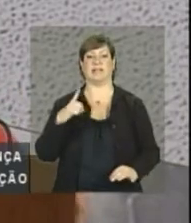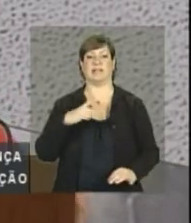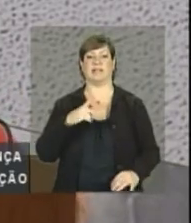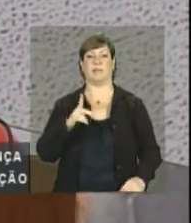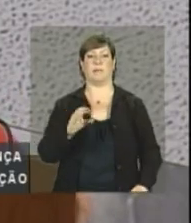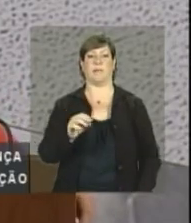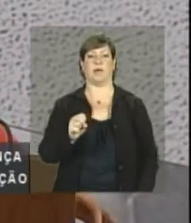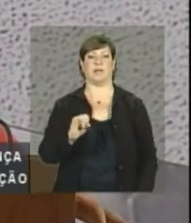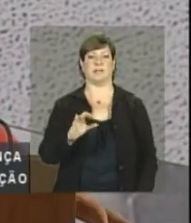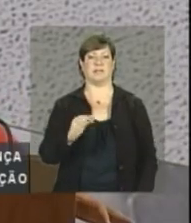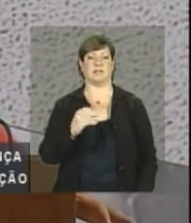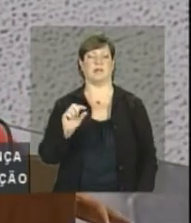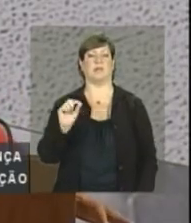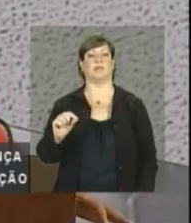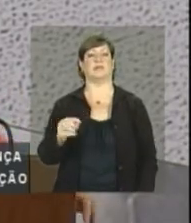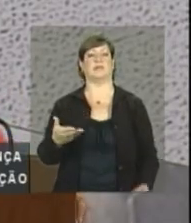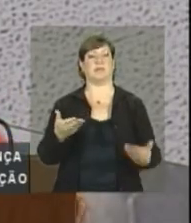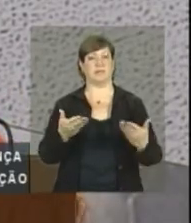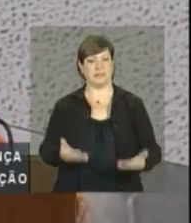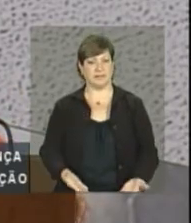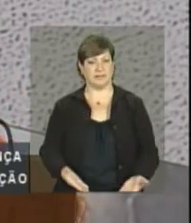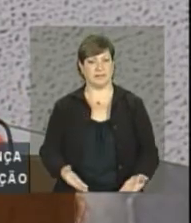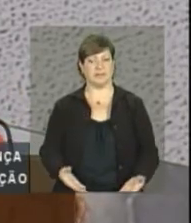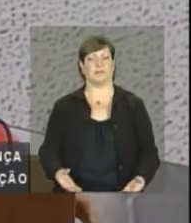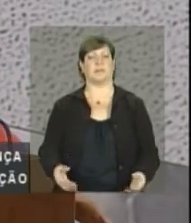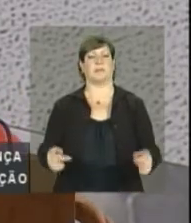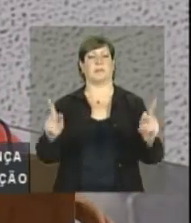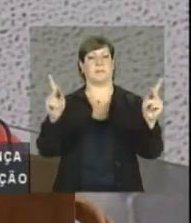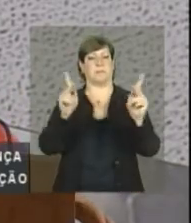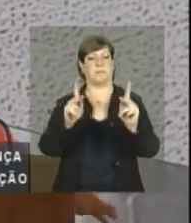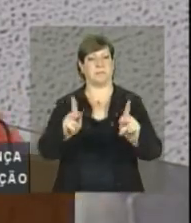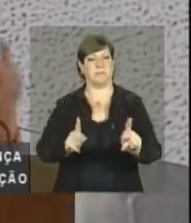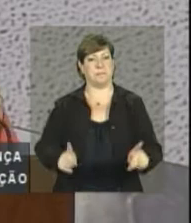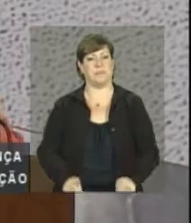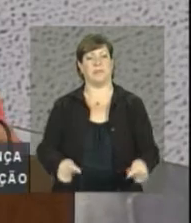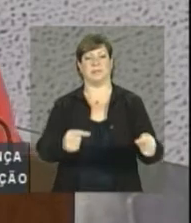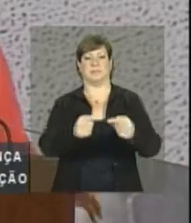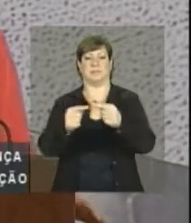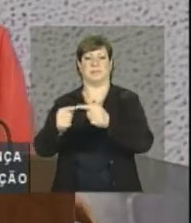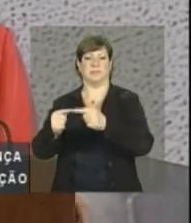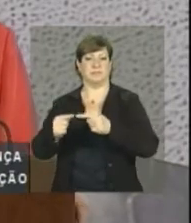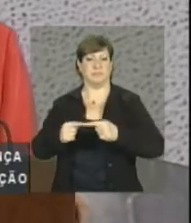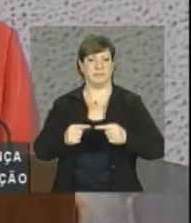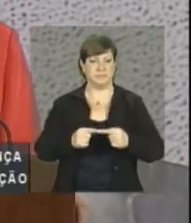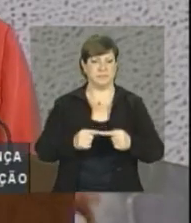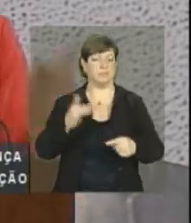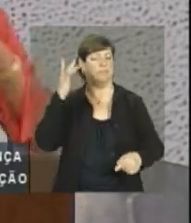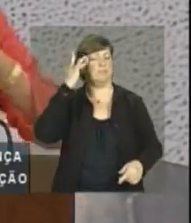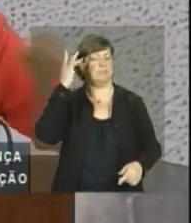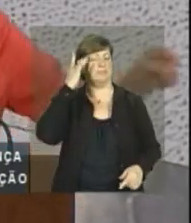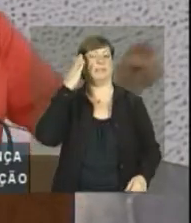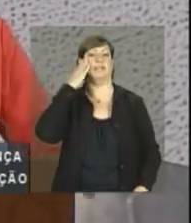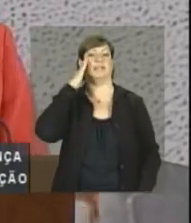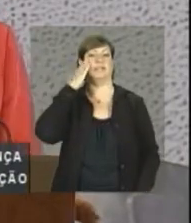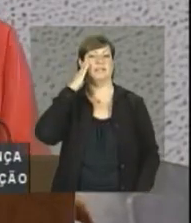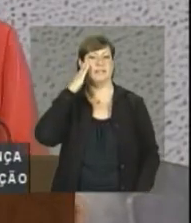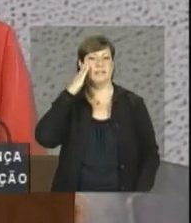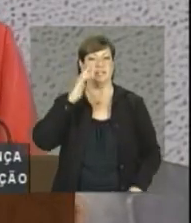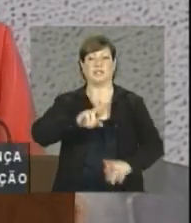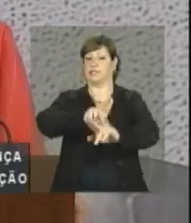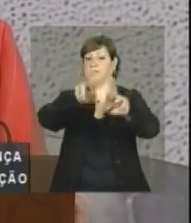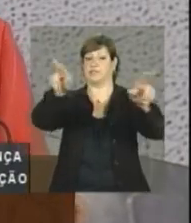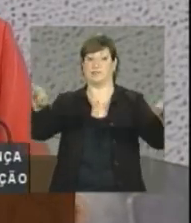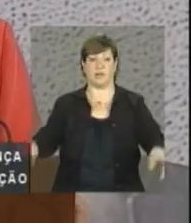posição que seja uma posição harmônica, ser capaz de entender os diferentes